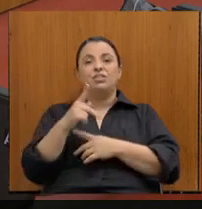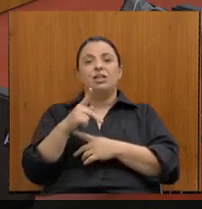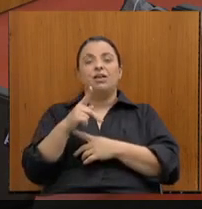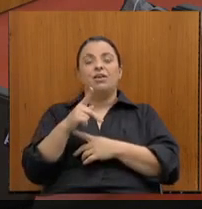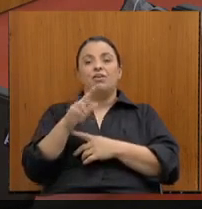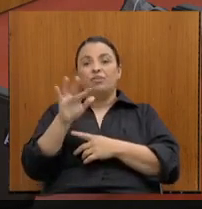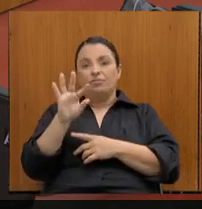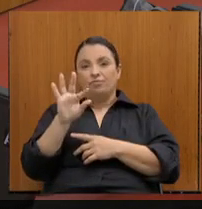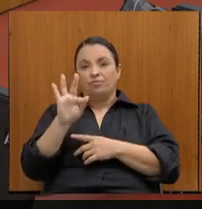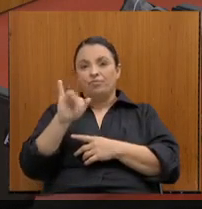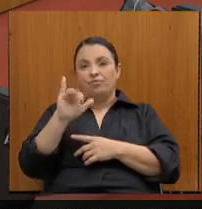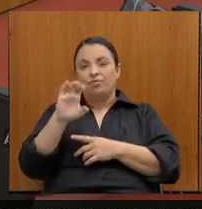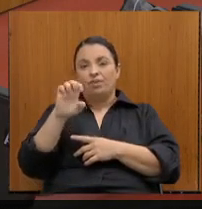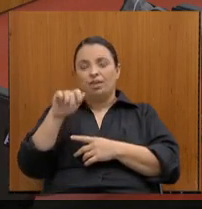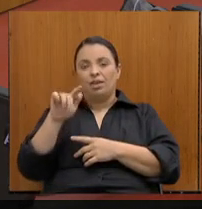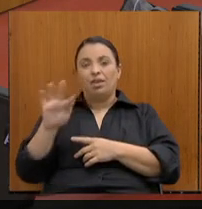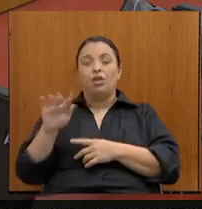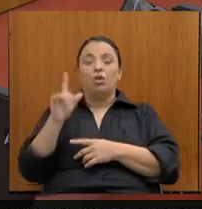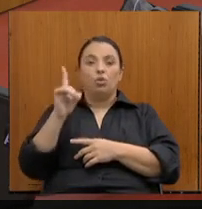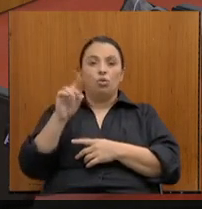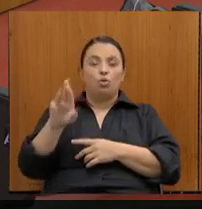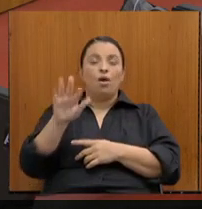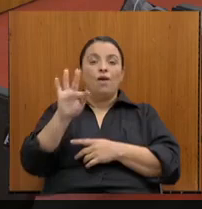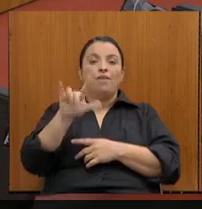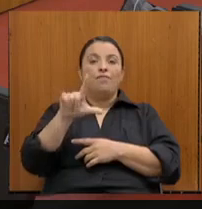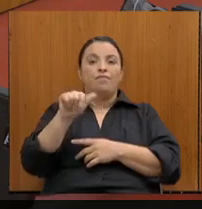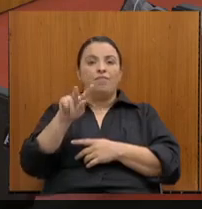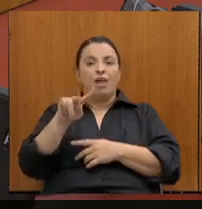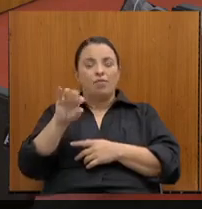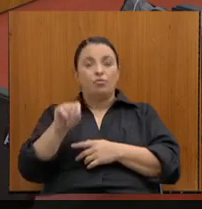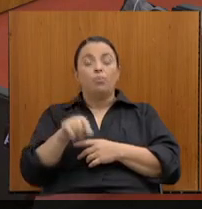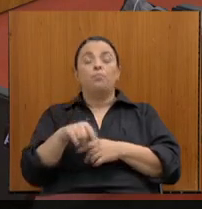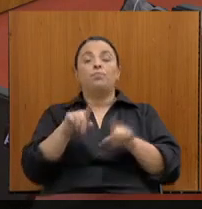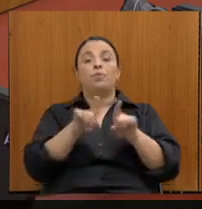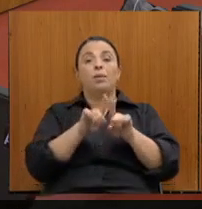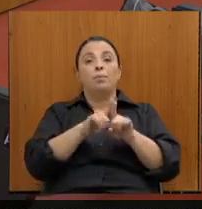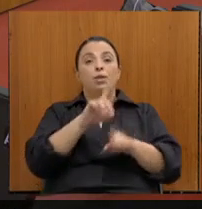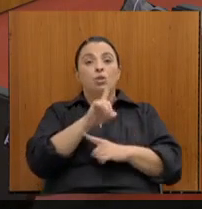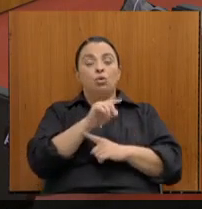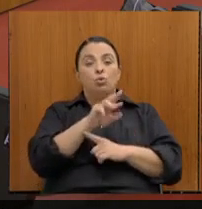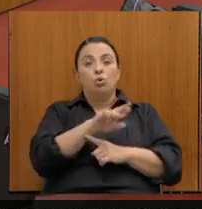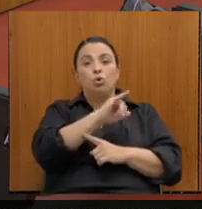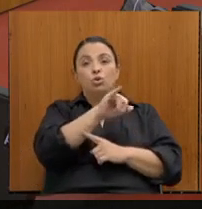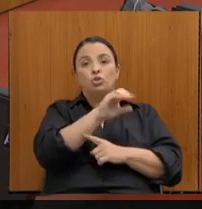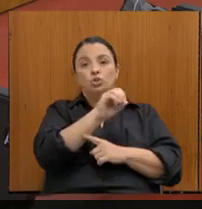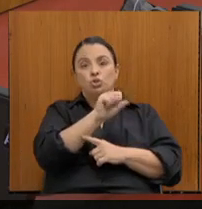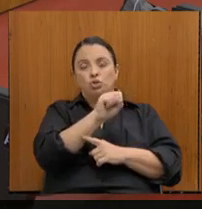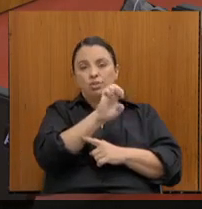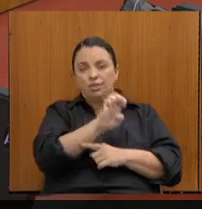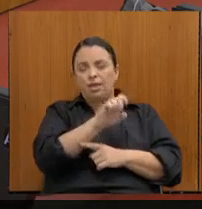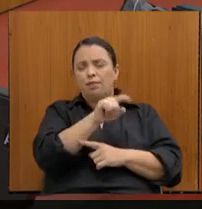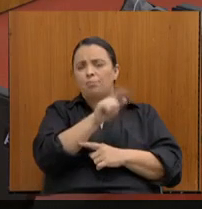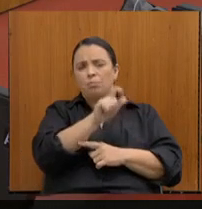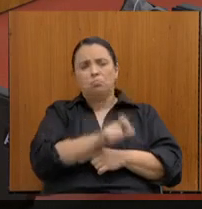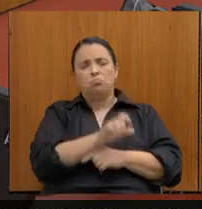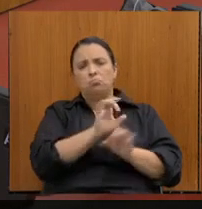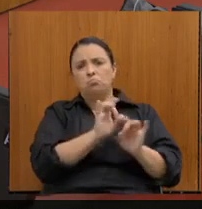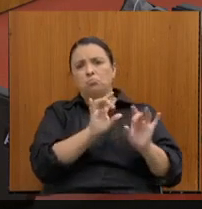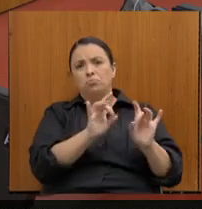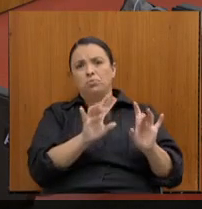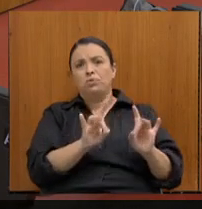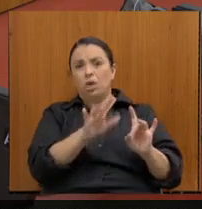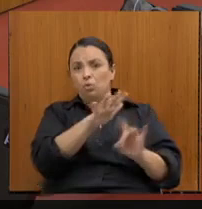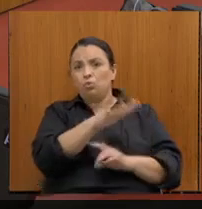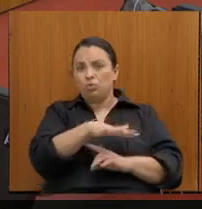Doutor Flávio Rossi ao Dr José da Costa né Essa pessoa fantástica do setor é que